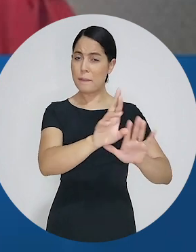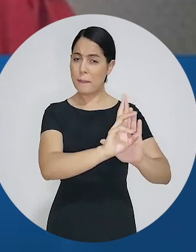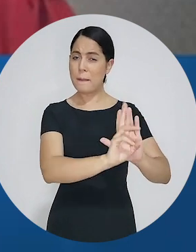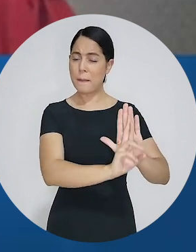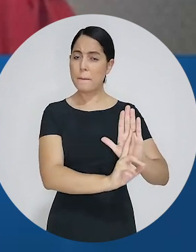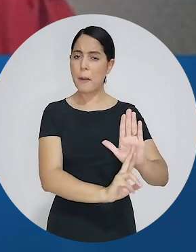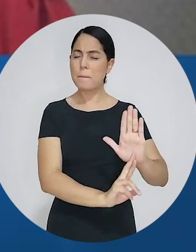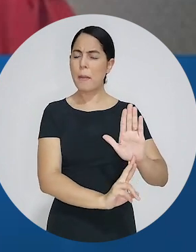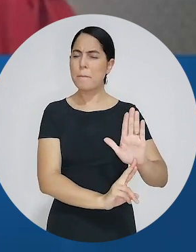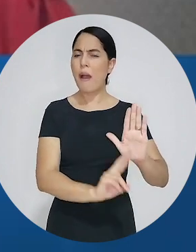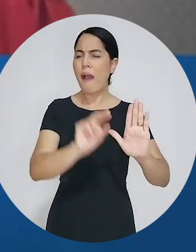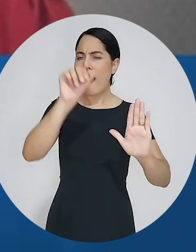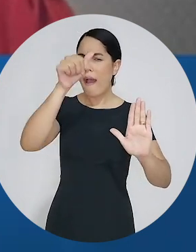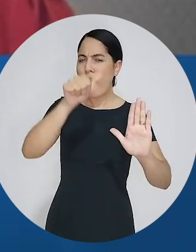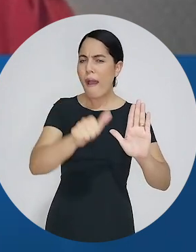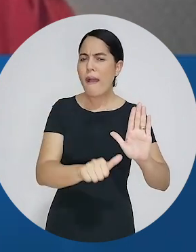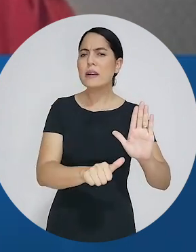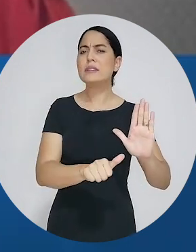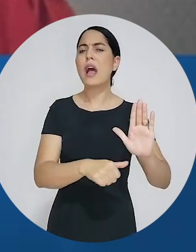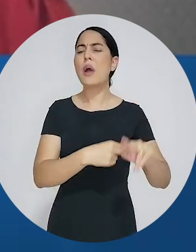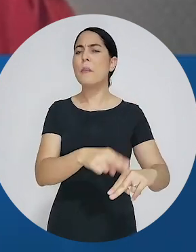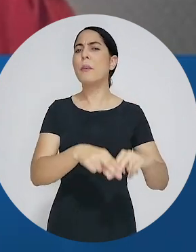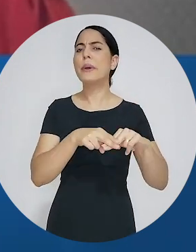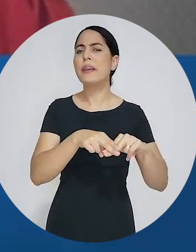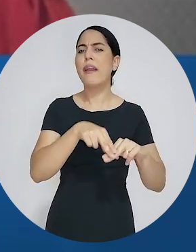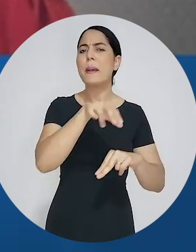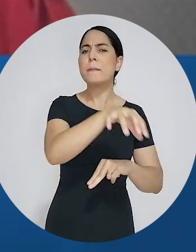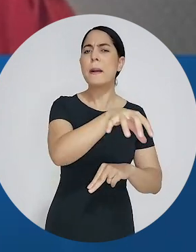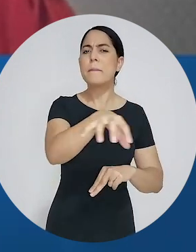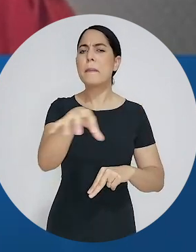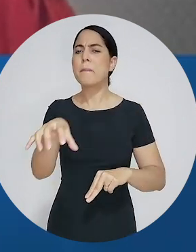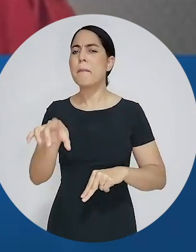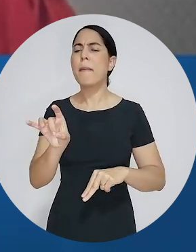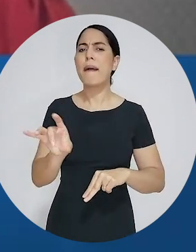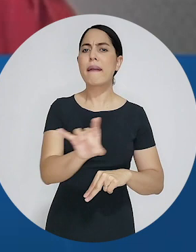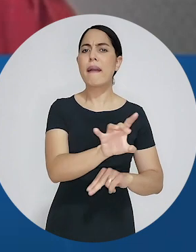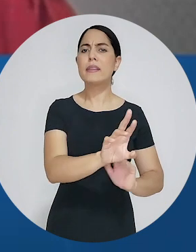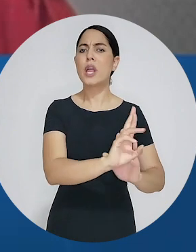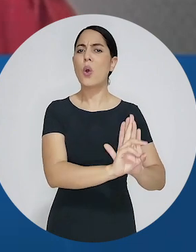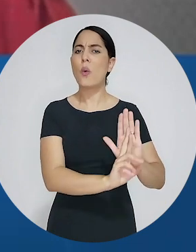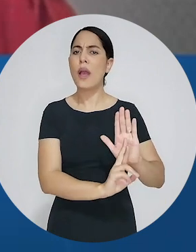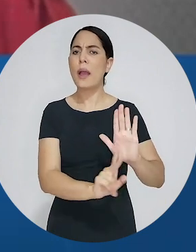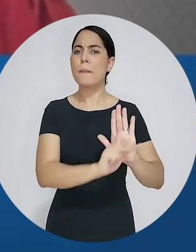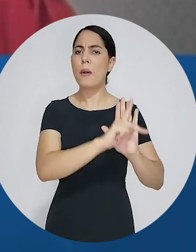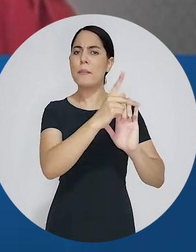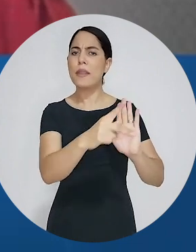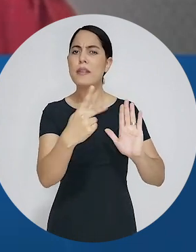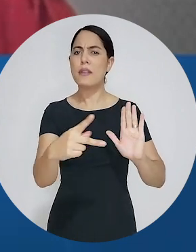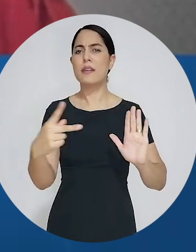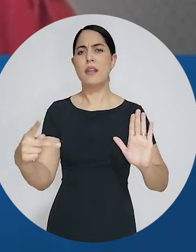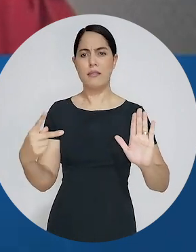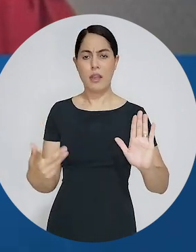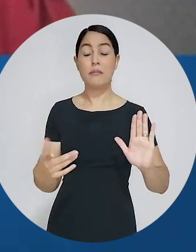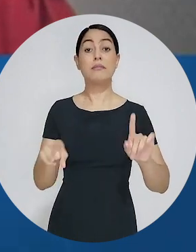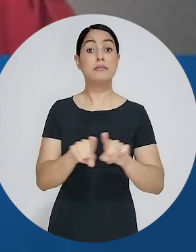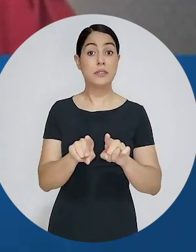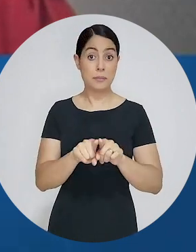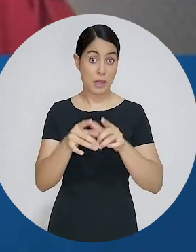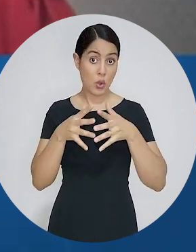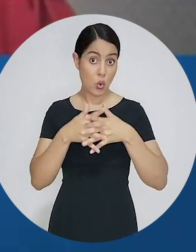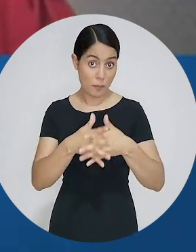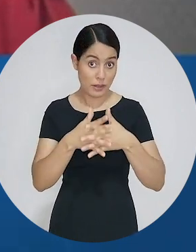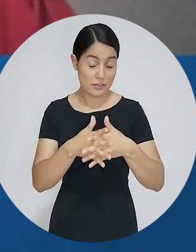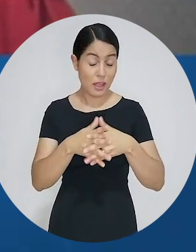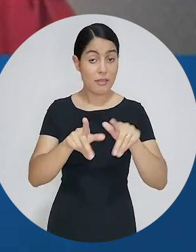internos, dispondo sobre as nuances, sobre as peculiaridades de cada segmento, de cada setor, os procedimentos, à luz